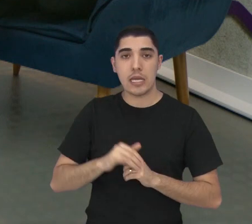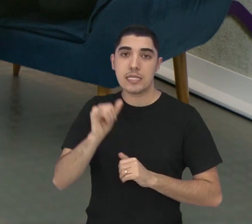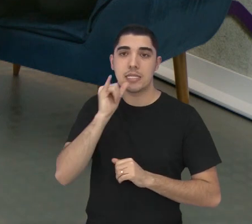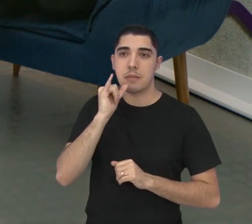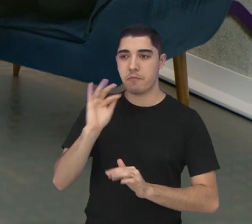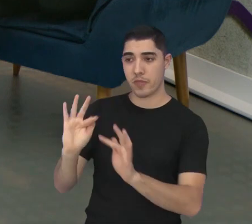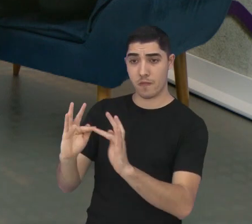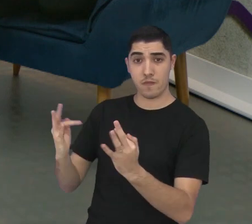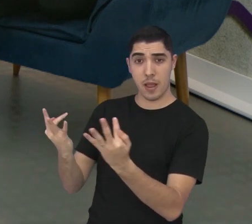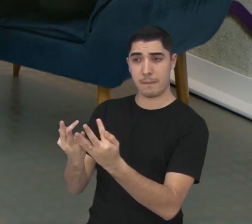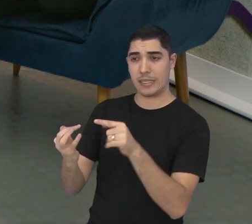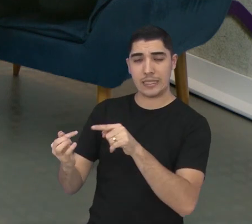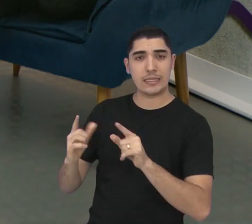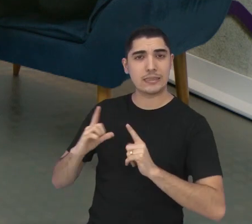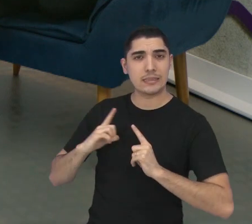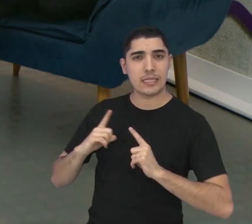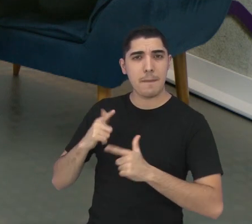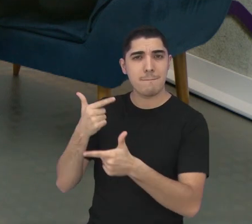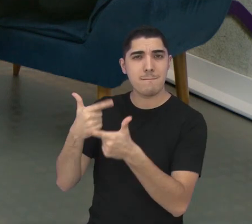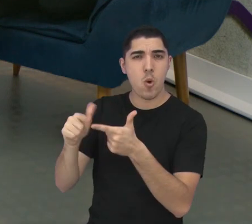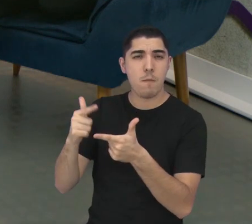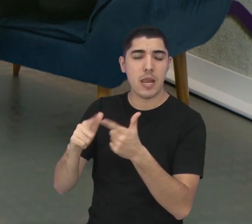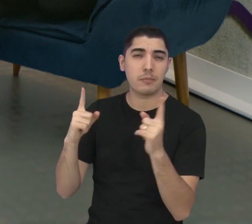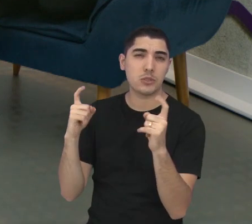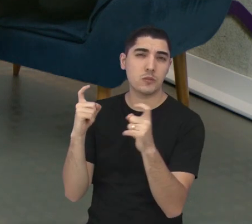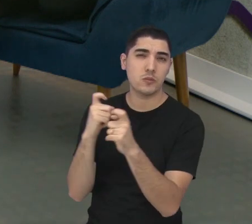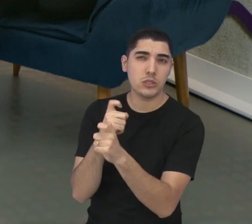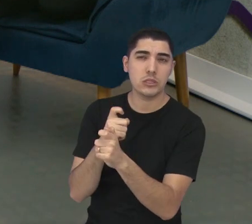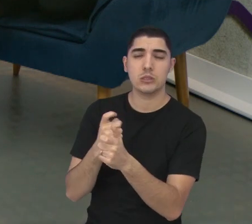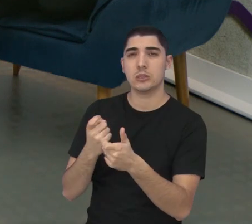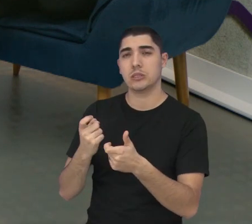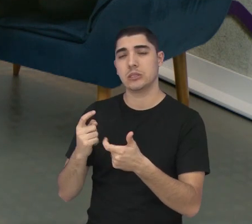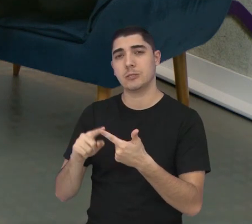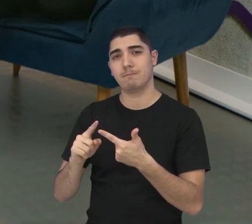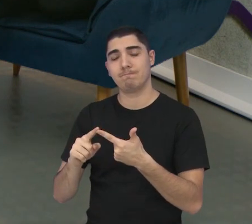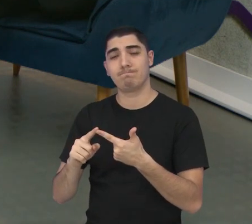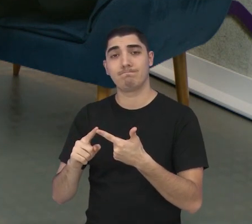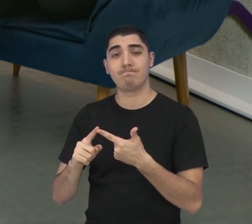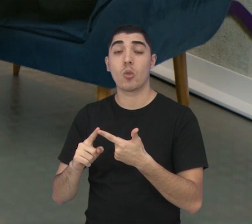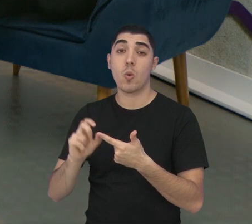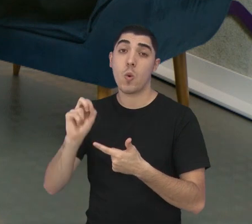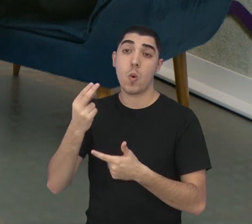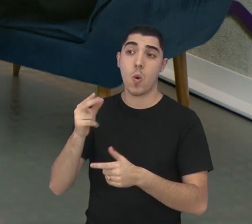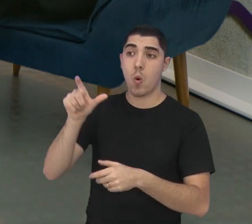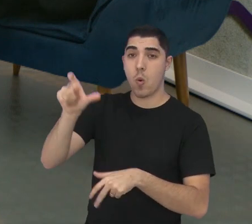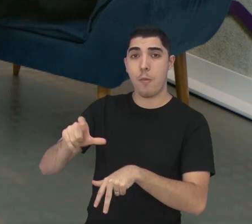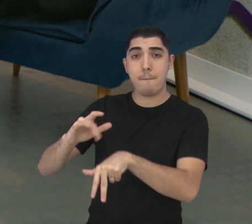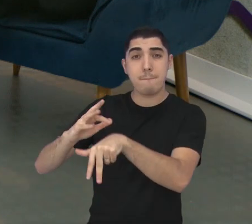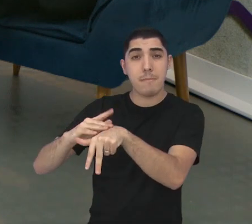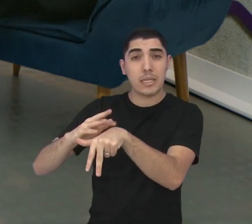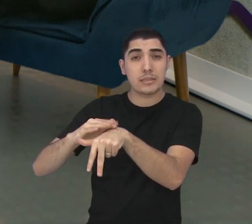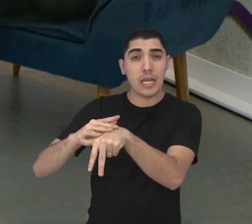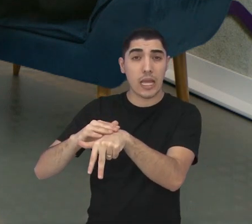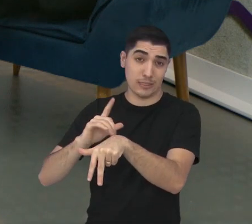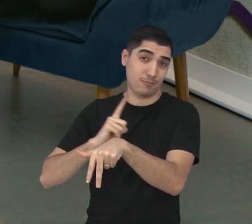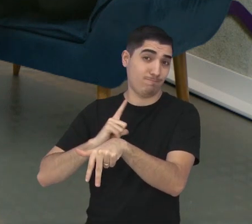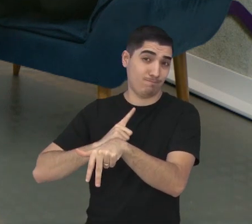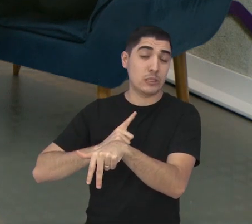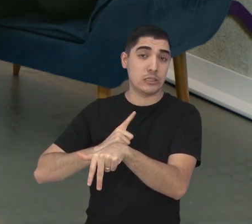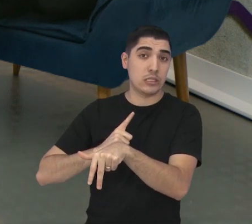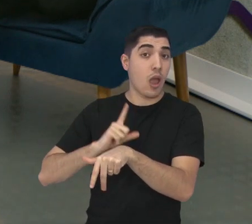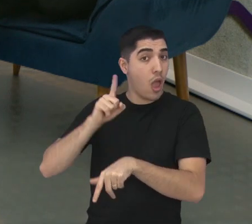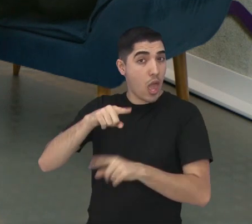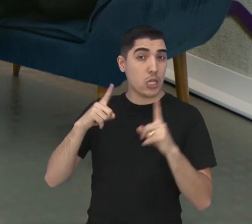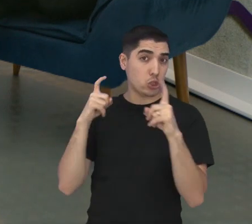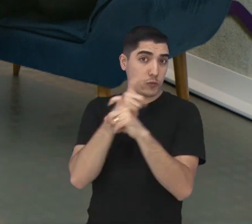você falar com uma família que está numa situação delicada, ou até mesmo em algum paciente e tudo